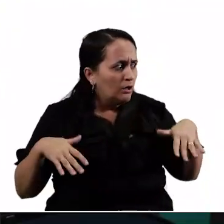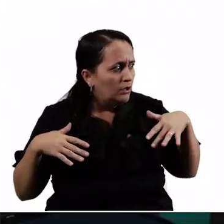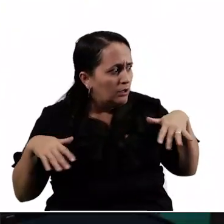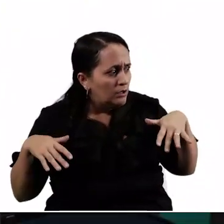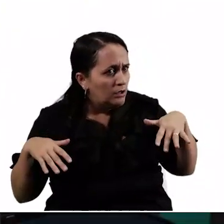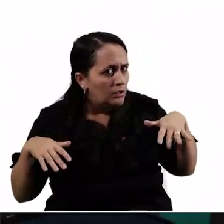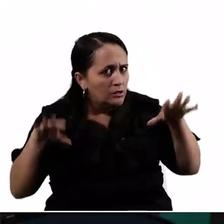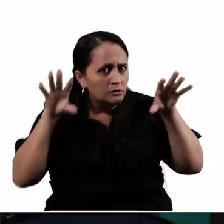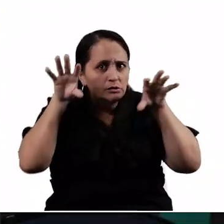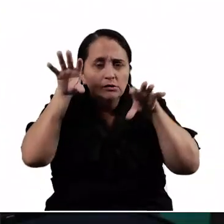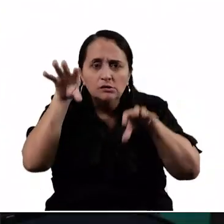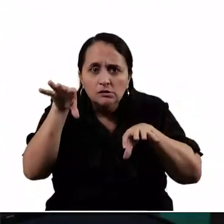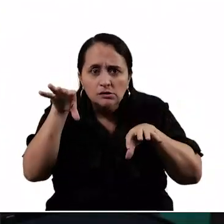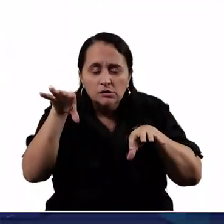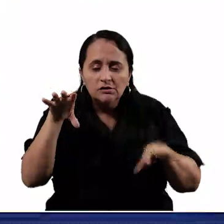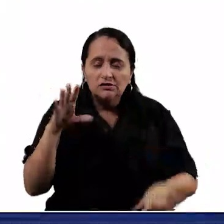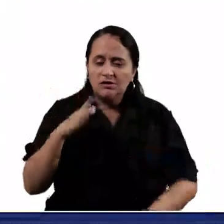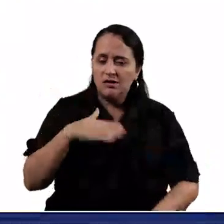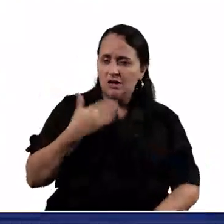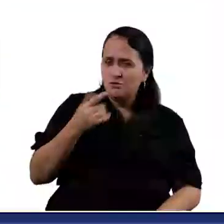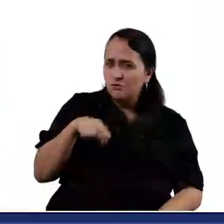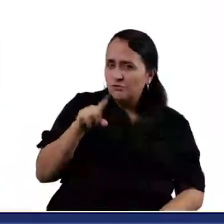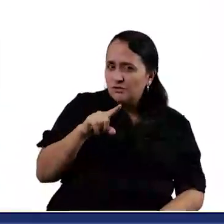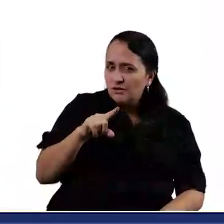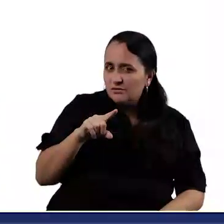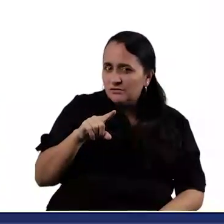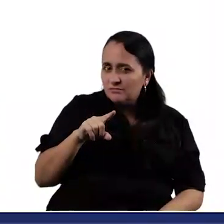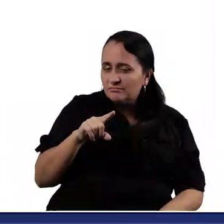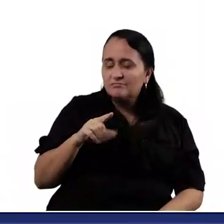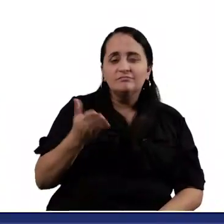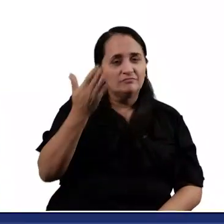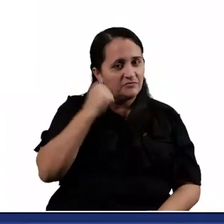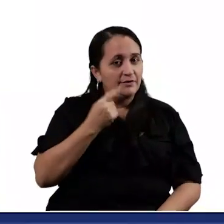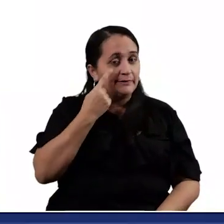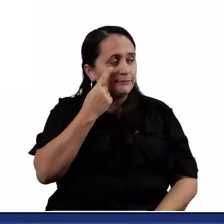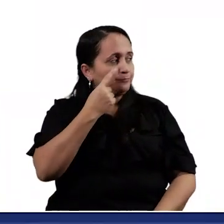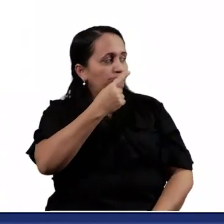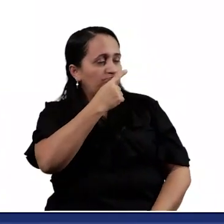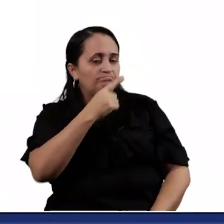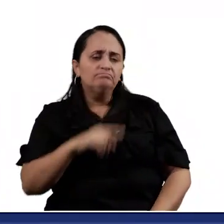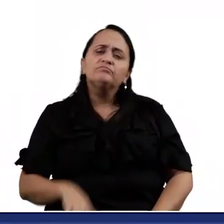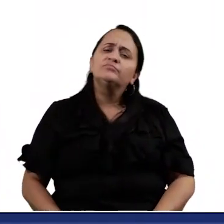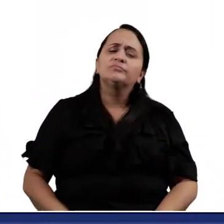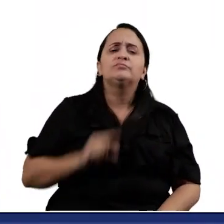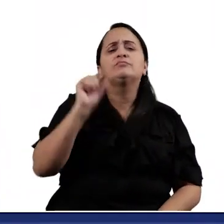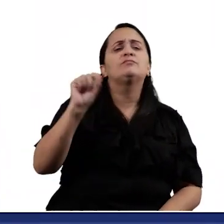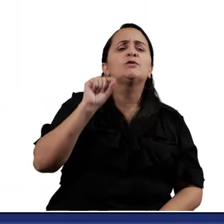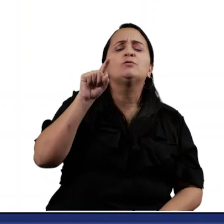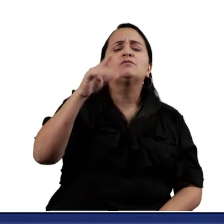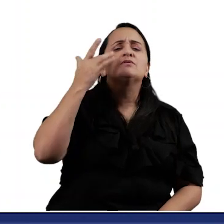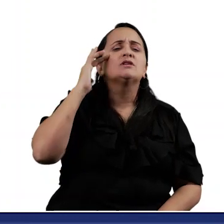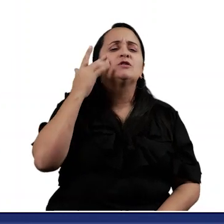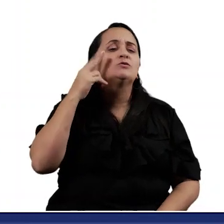esse conto assustou vocês vamos analisar o que você achou dessa história